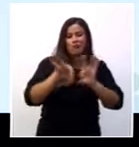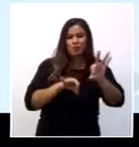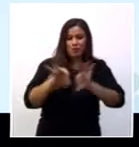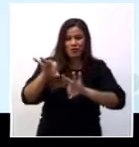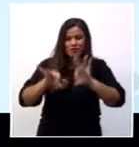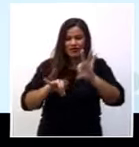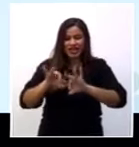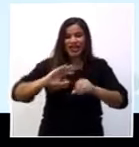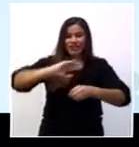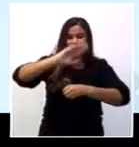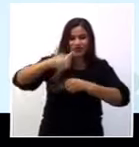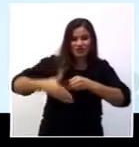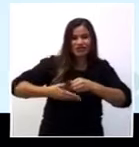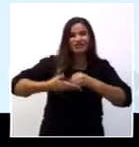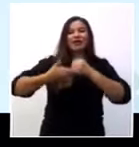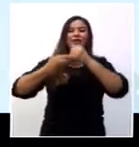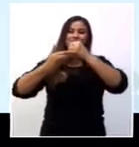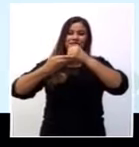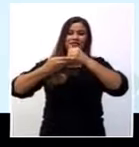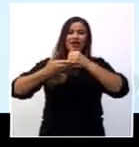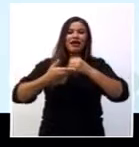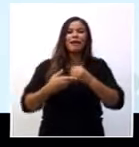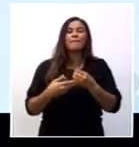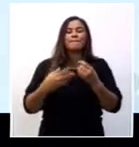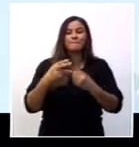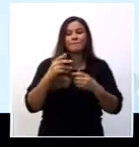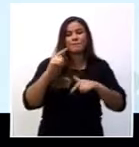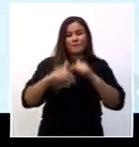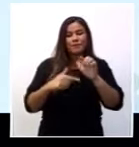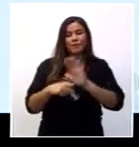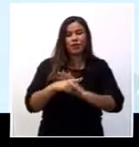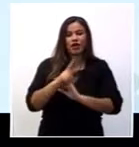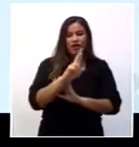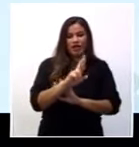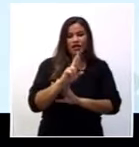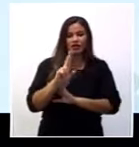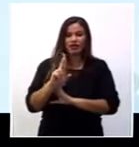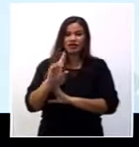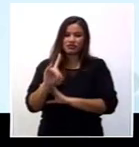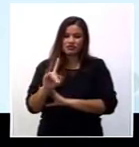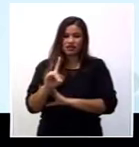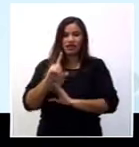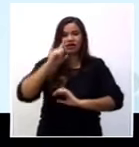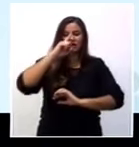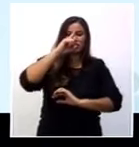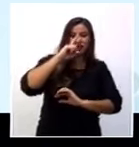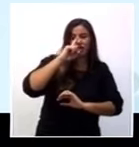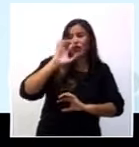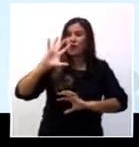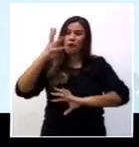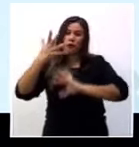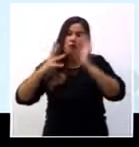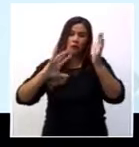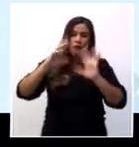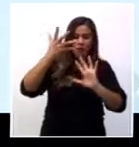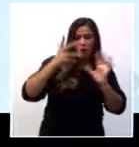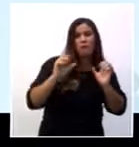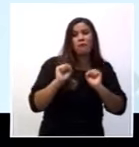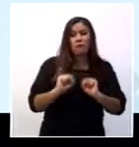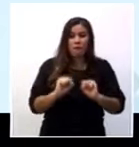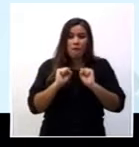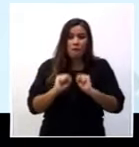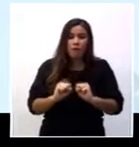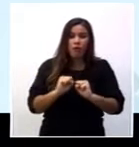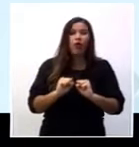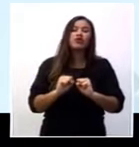de sustentabilidade que trabalha com RRD, né, riscos aí de desastres, que